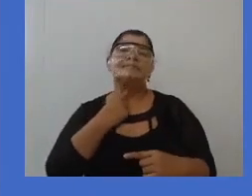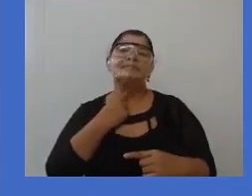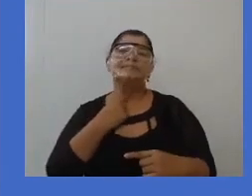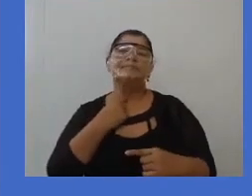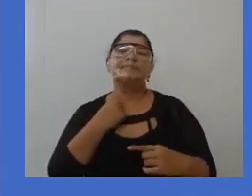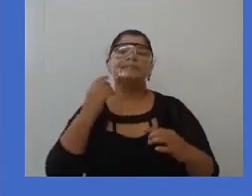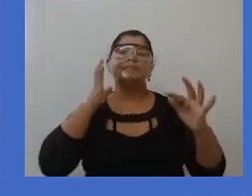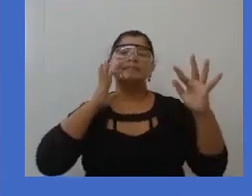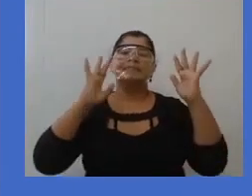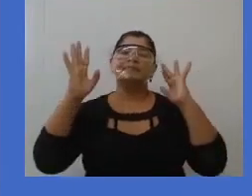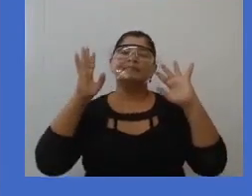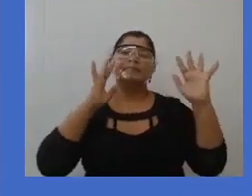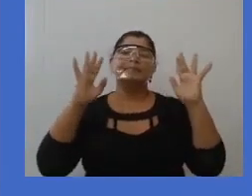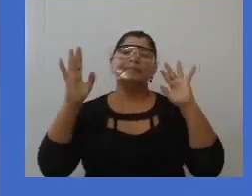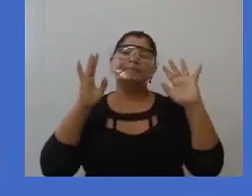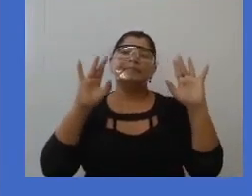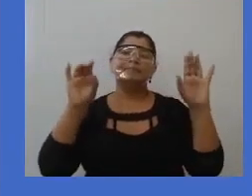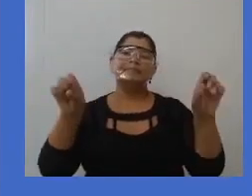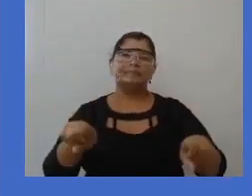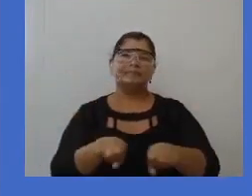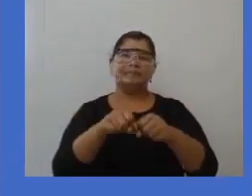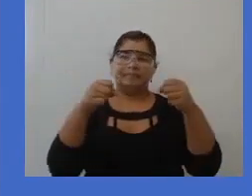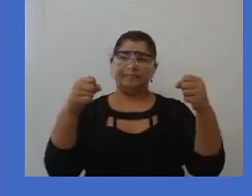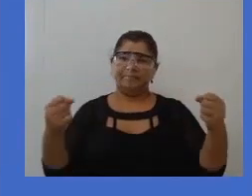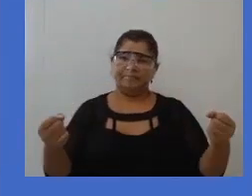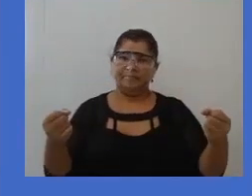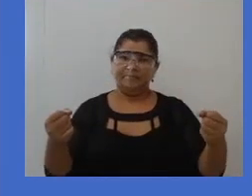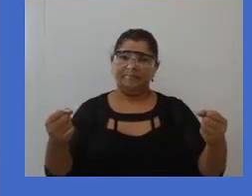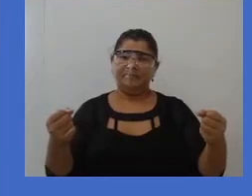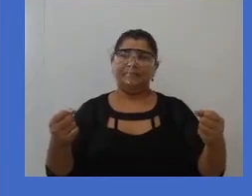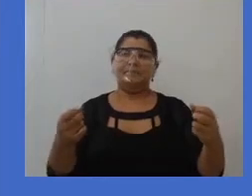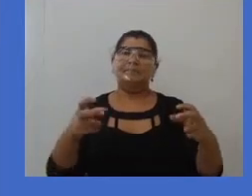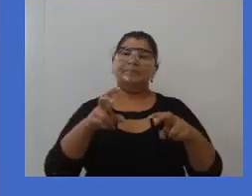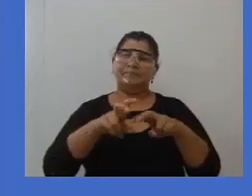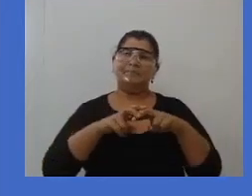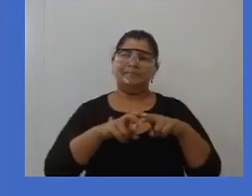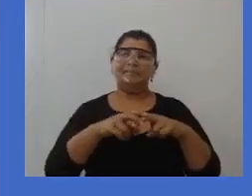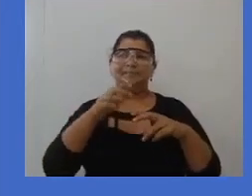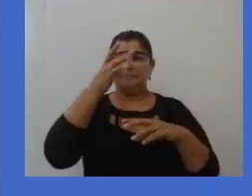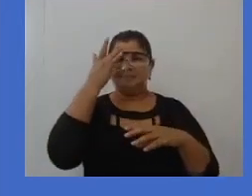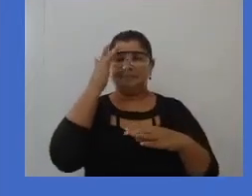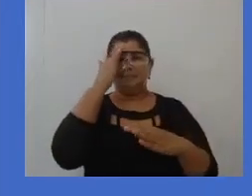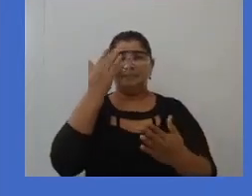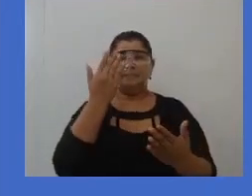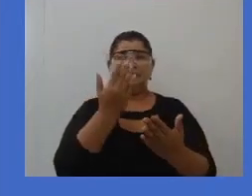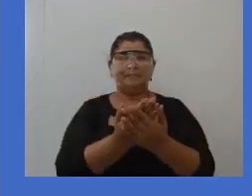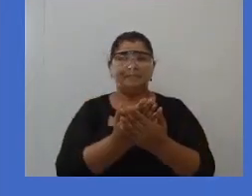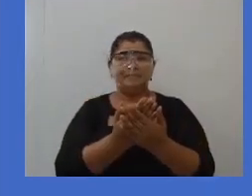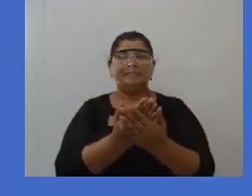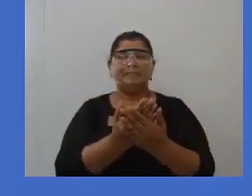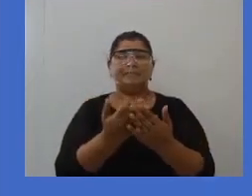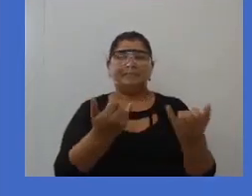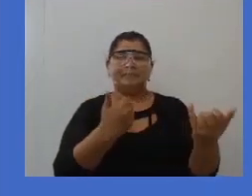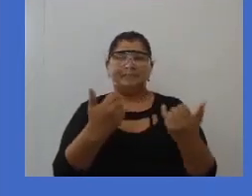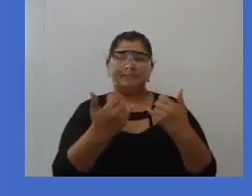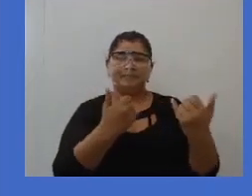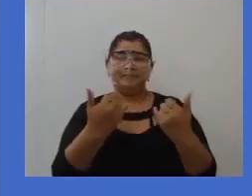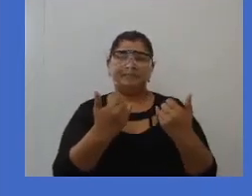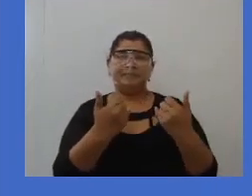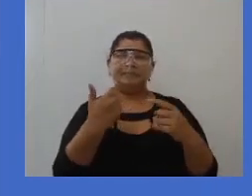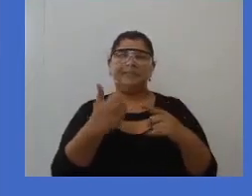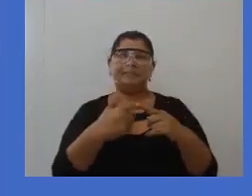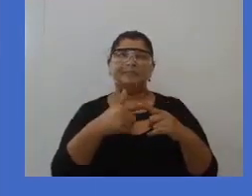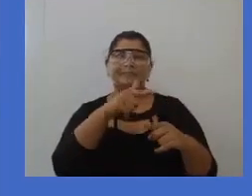suas ilusões sejam destruídas. Um dos motivos de dar muita credibilidade a uma informação é porque